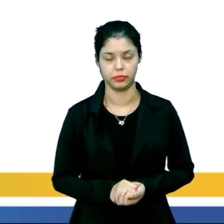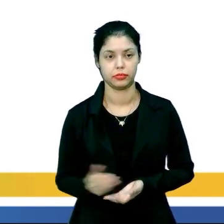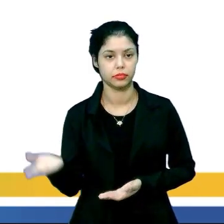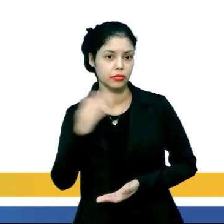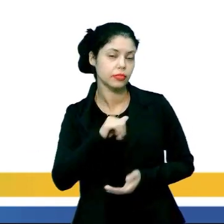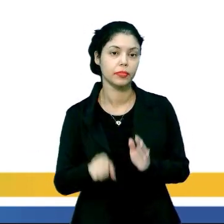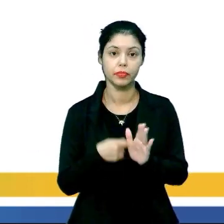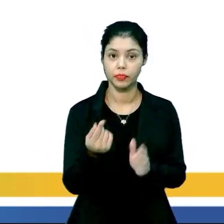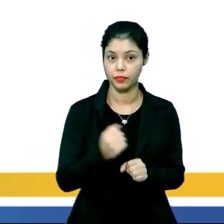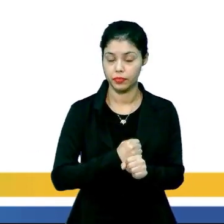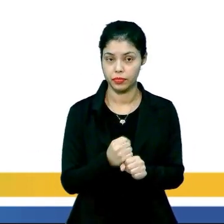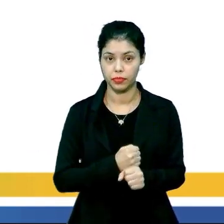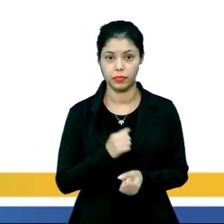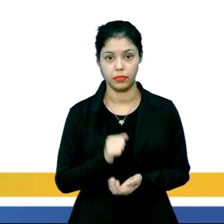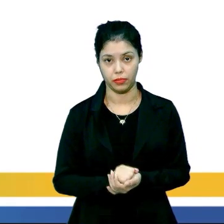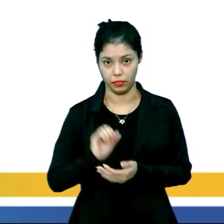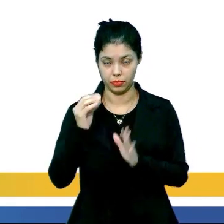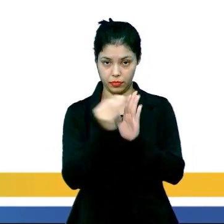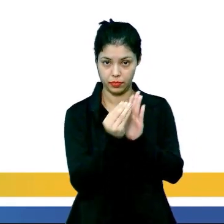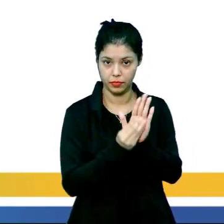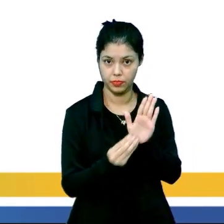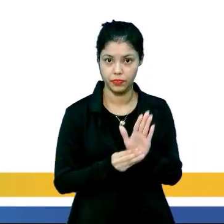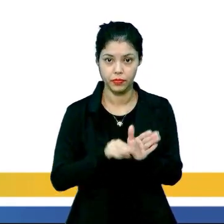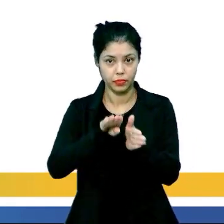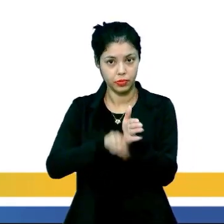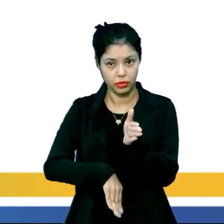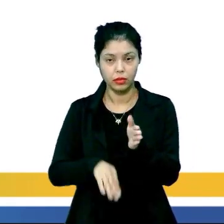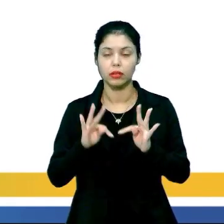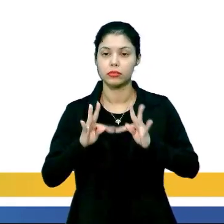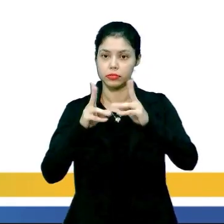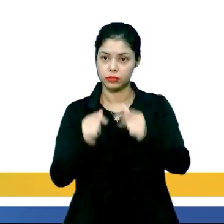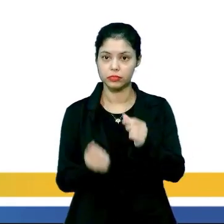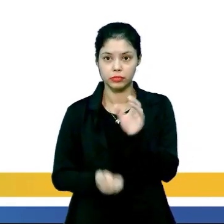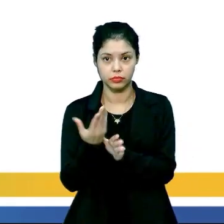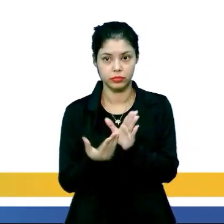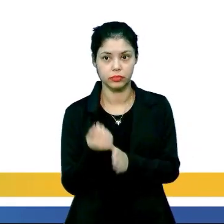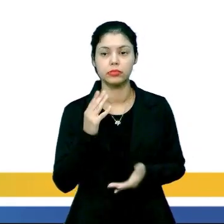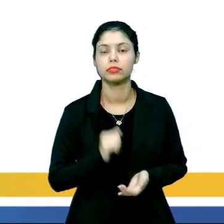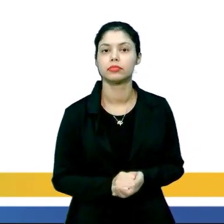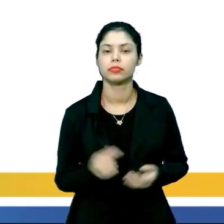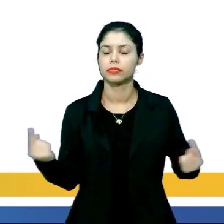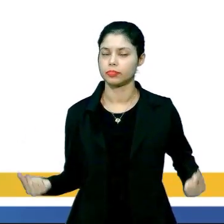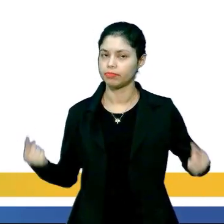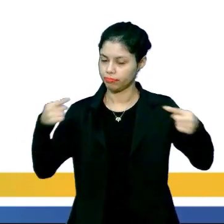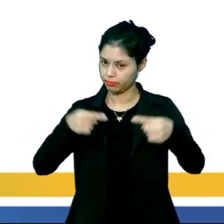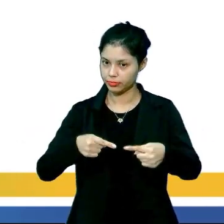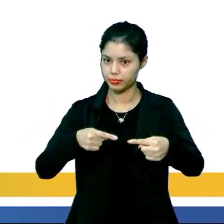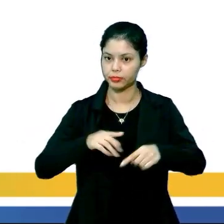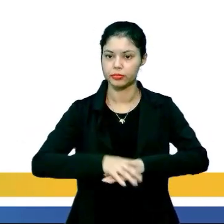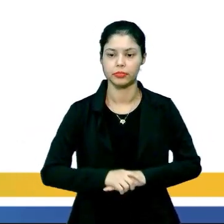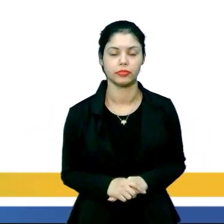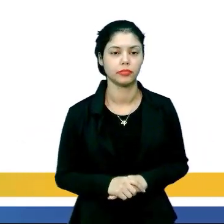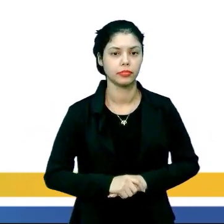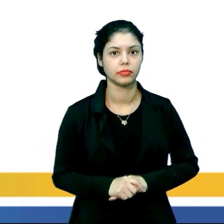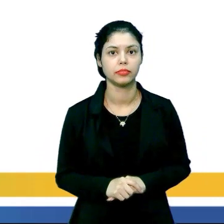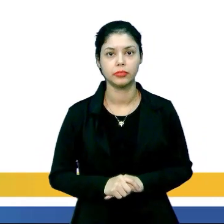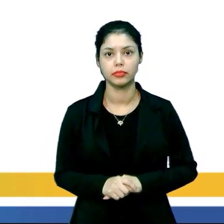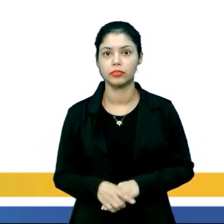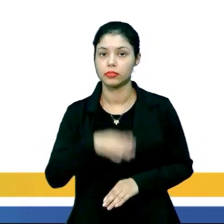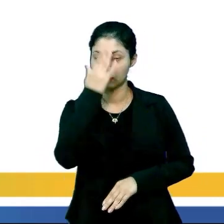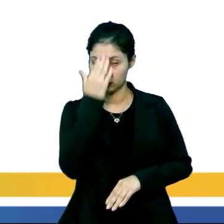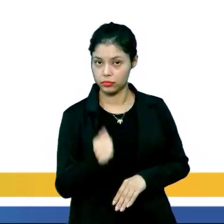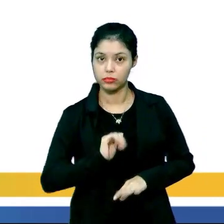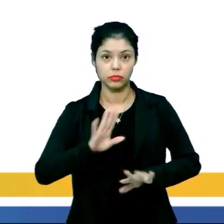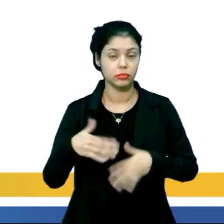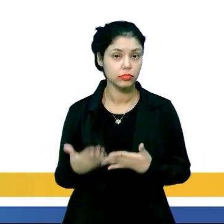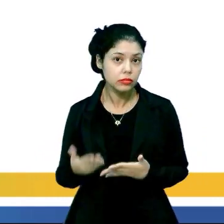Vamos lá. No primeiro ano, o excedente é dado pela subtração do total produzido pela meta estipulada. Eu sei que você